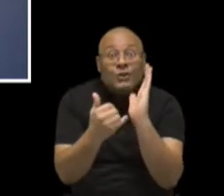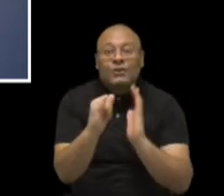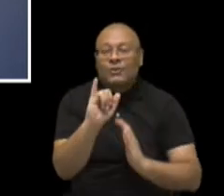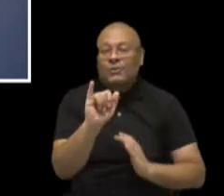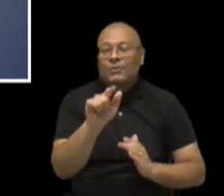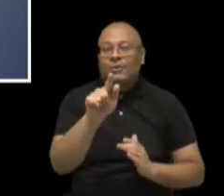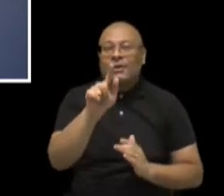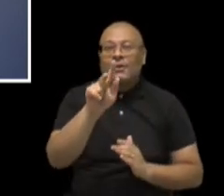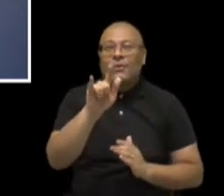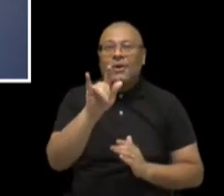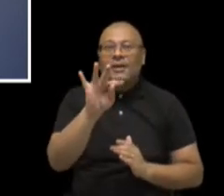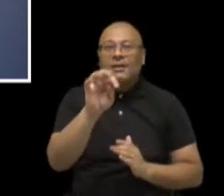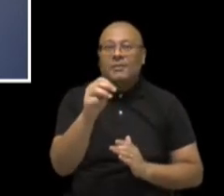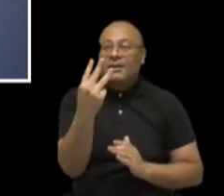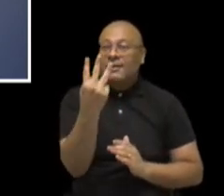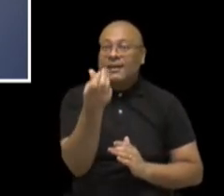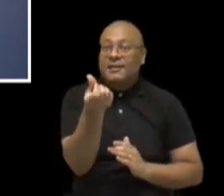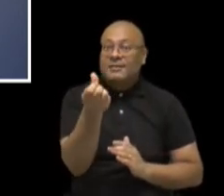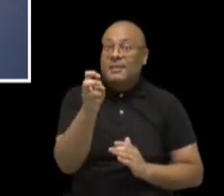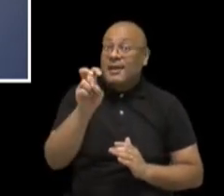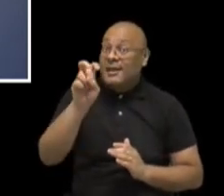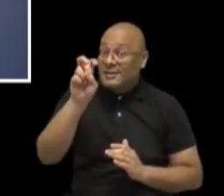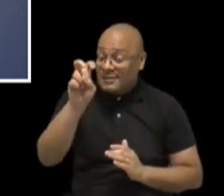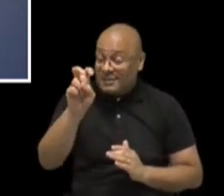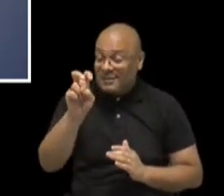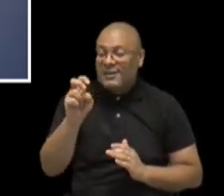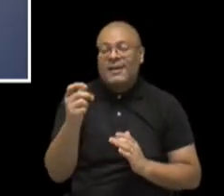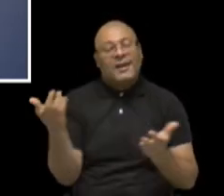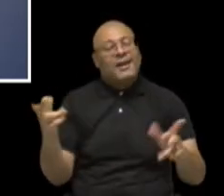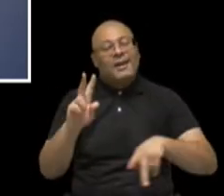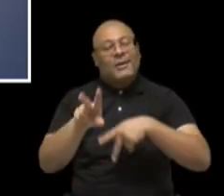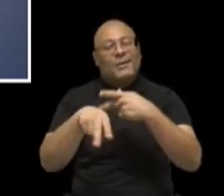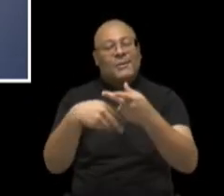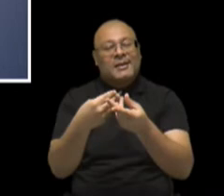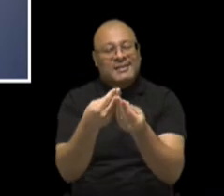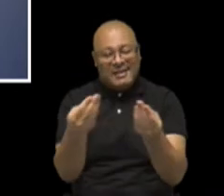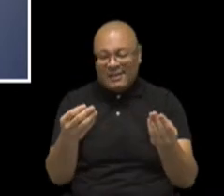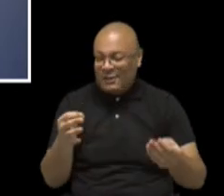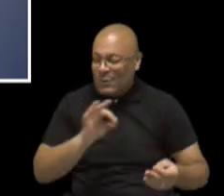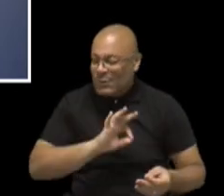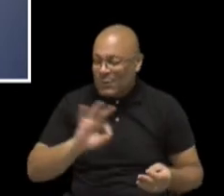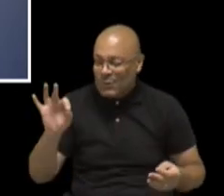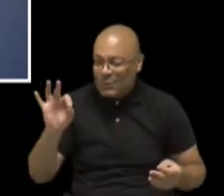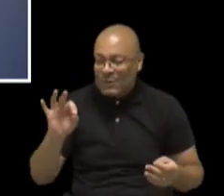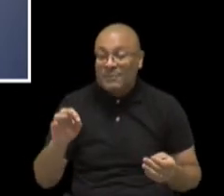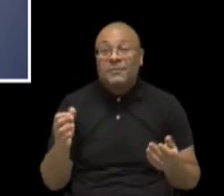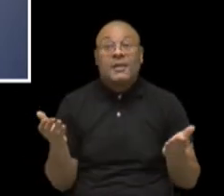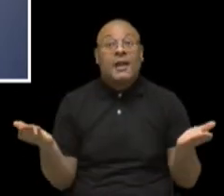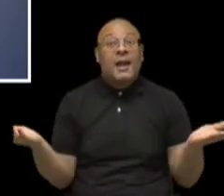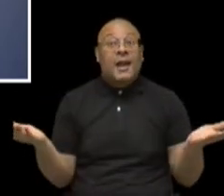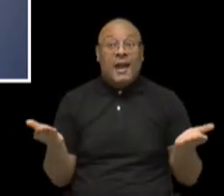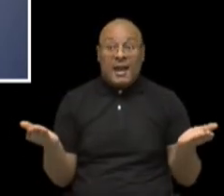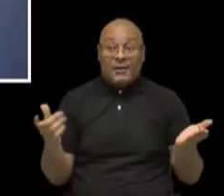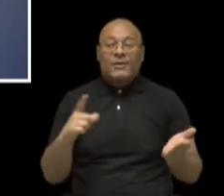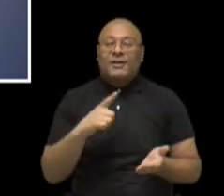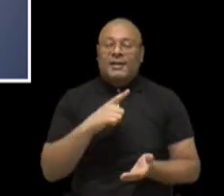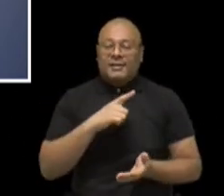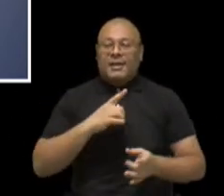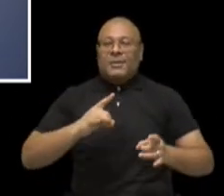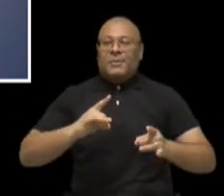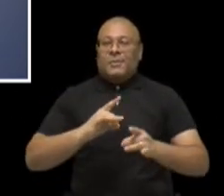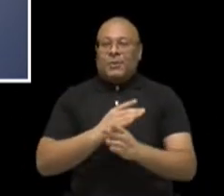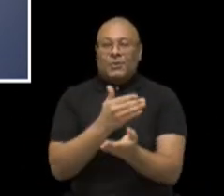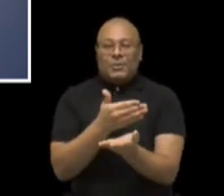365, usando o cupom 365TALKS. Presentão, né? Agora sim, os recados dados, e a gente está aqui pronto para